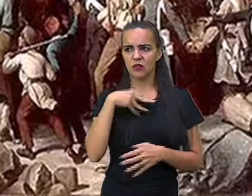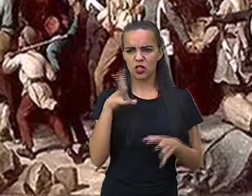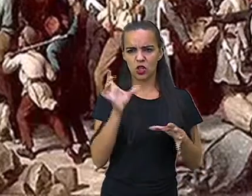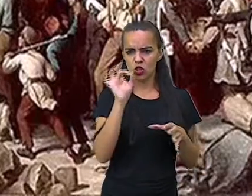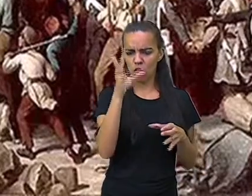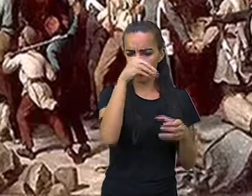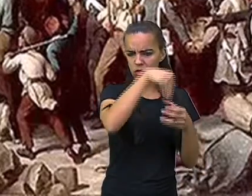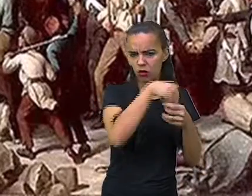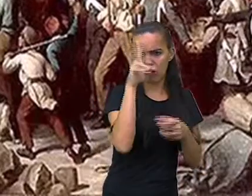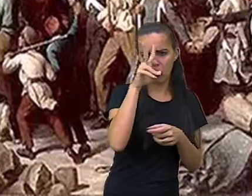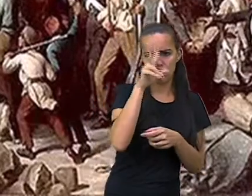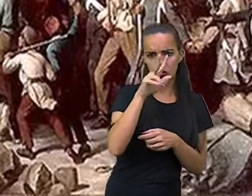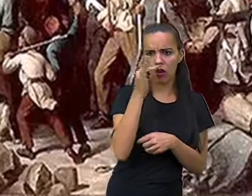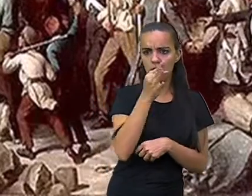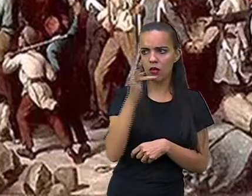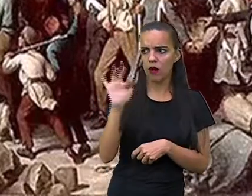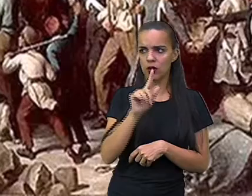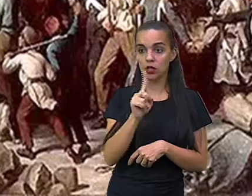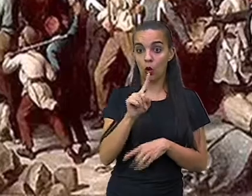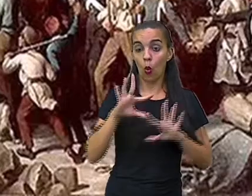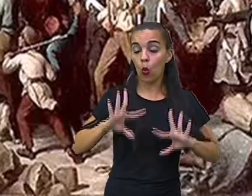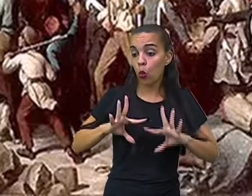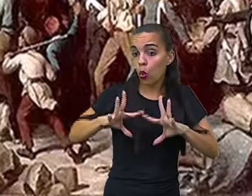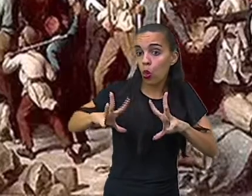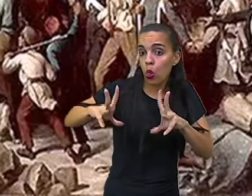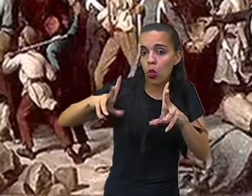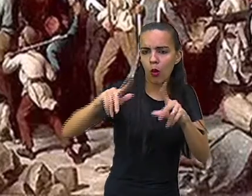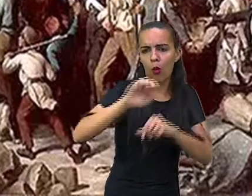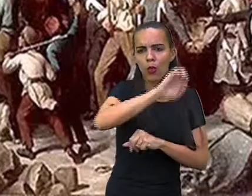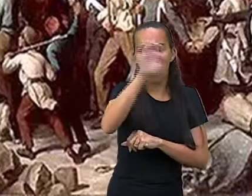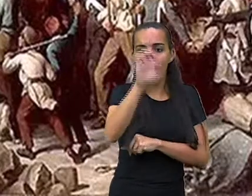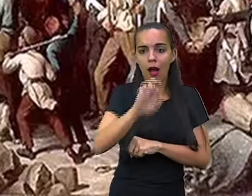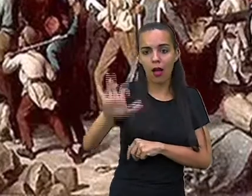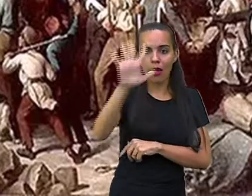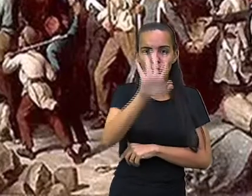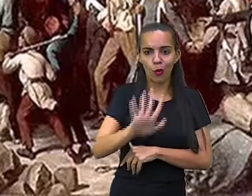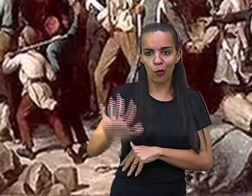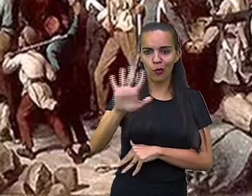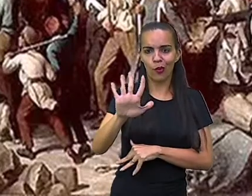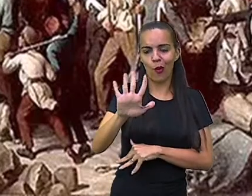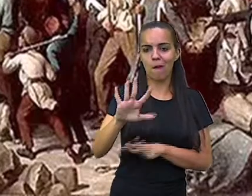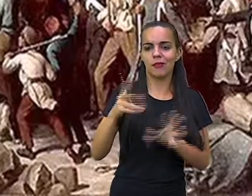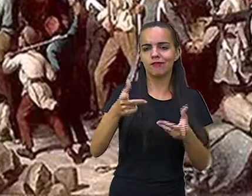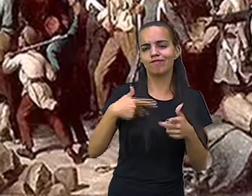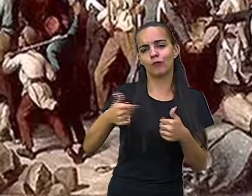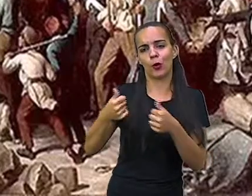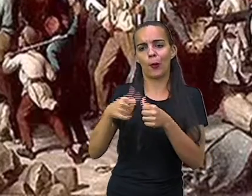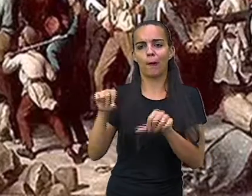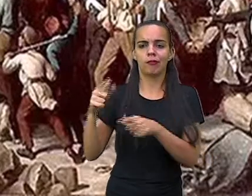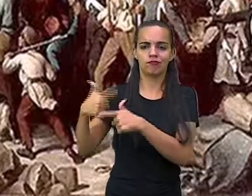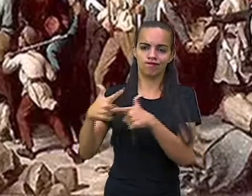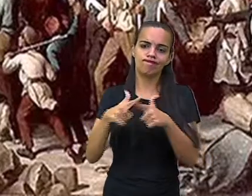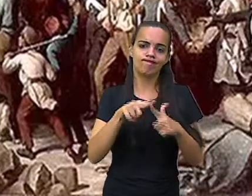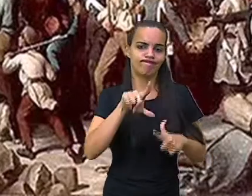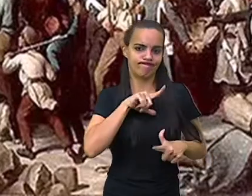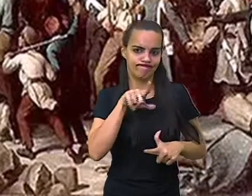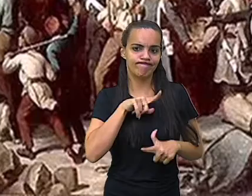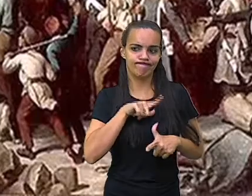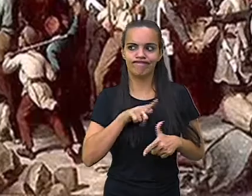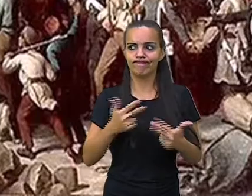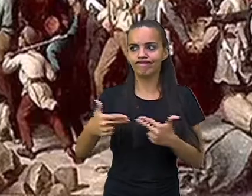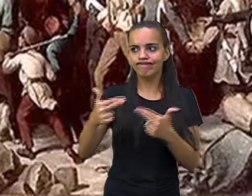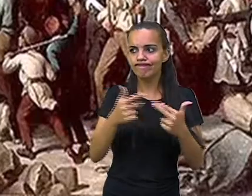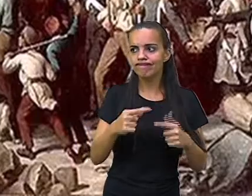da França, como em toda a Europa continental, pois ela iria alimentar do espírito nacionalista que